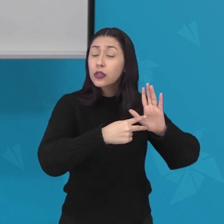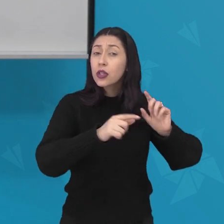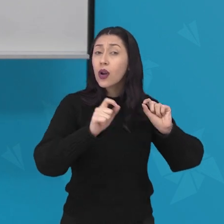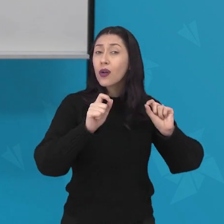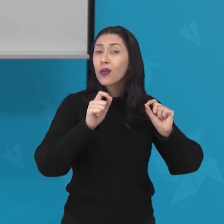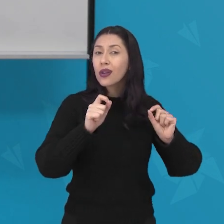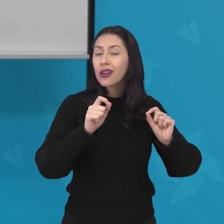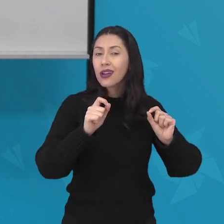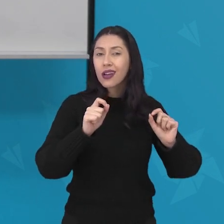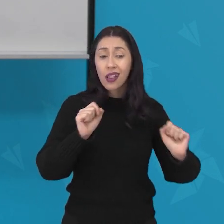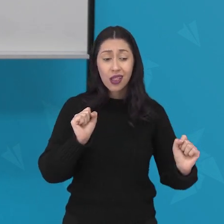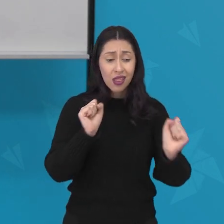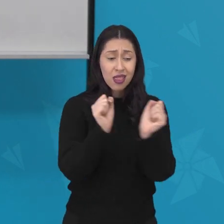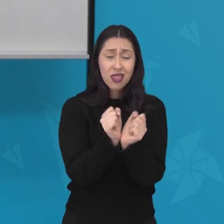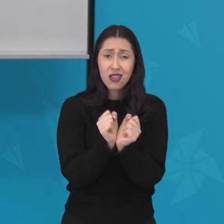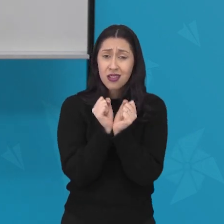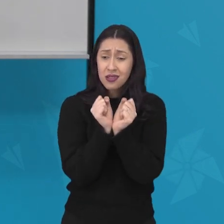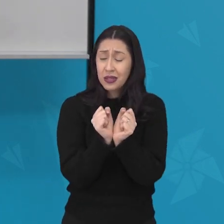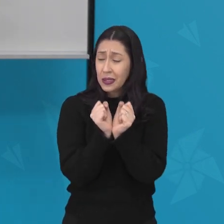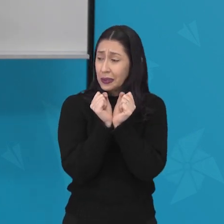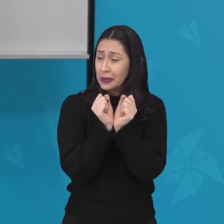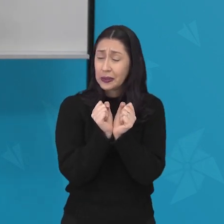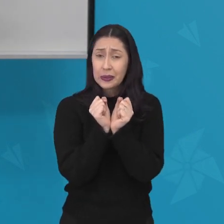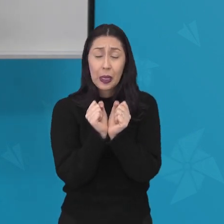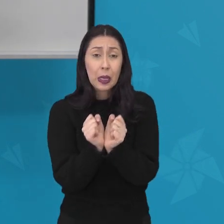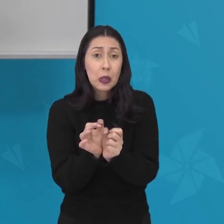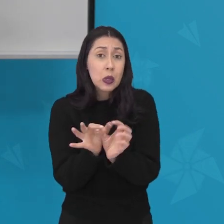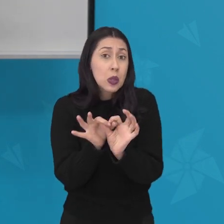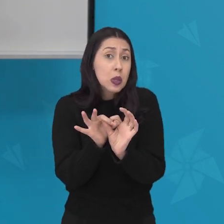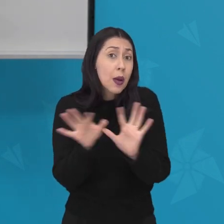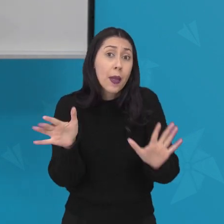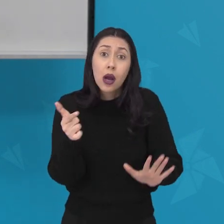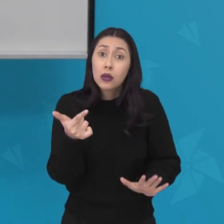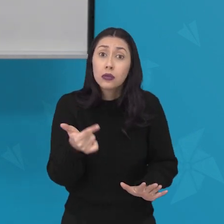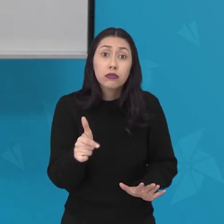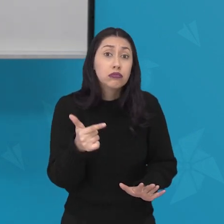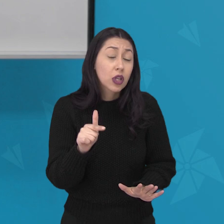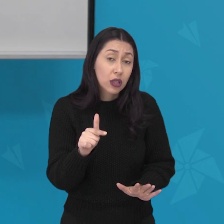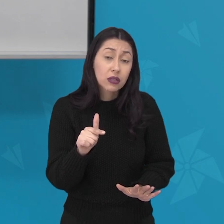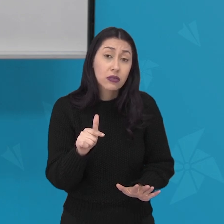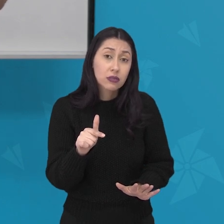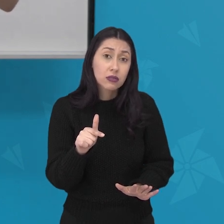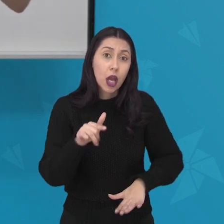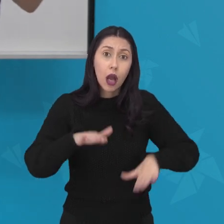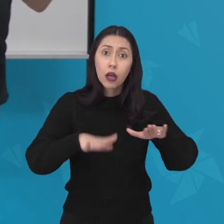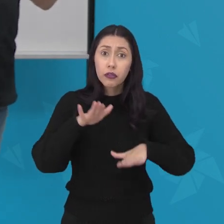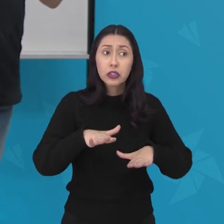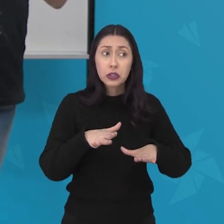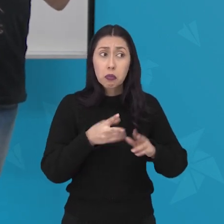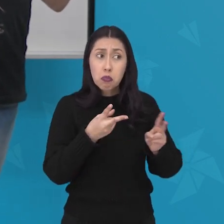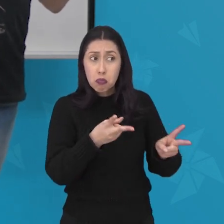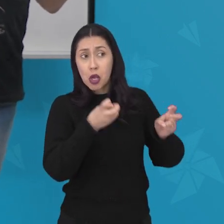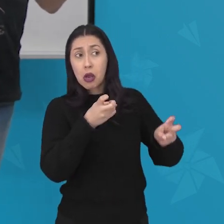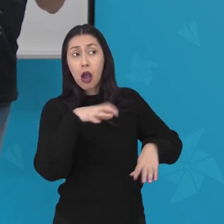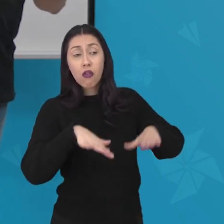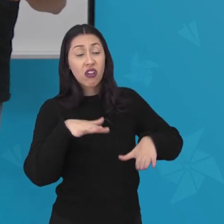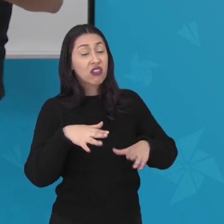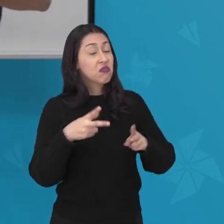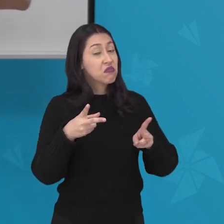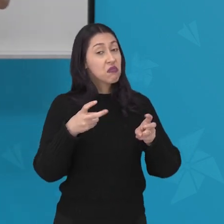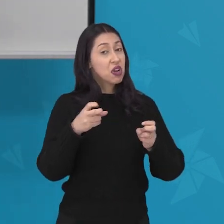esses grilhões que nos aprisionam de maneiras muito abertas ou de maneiras